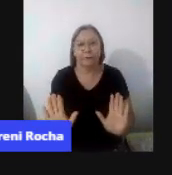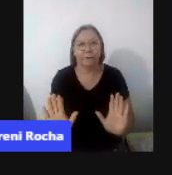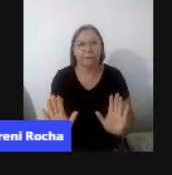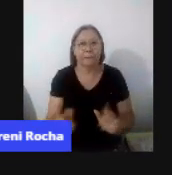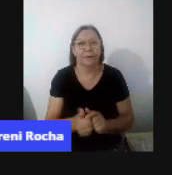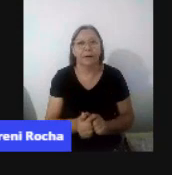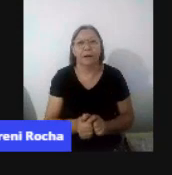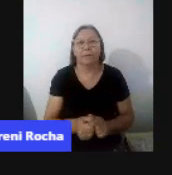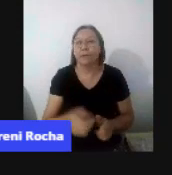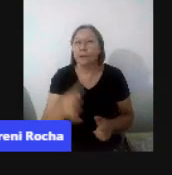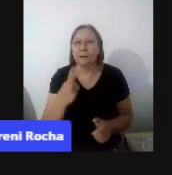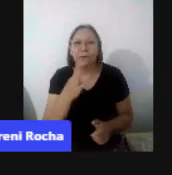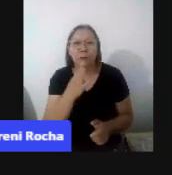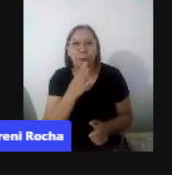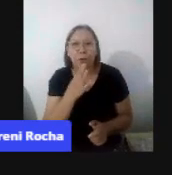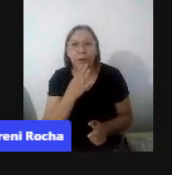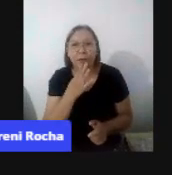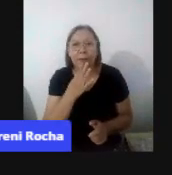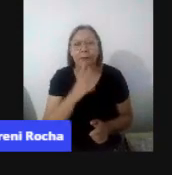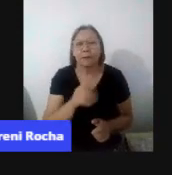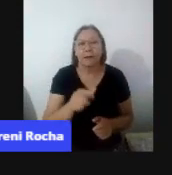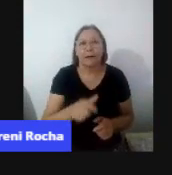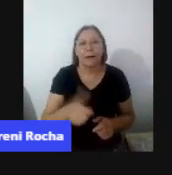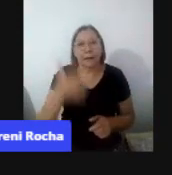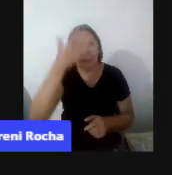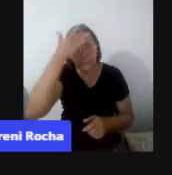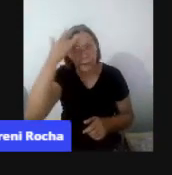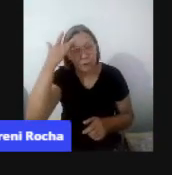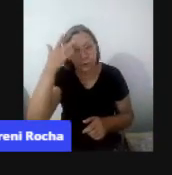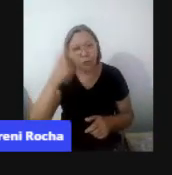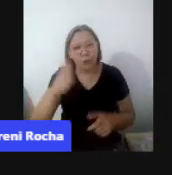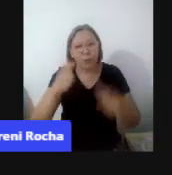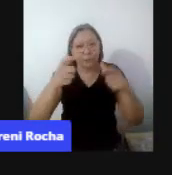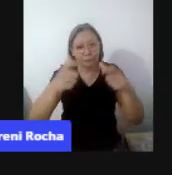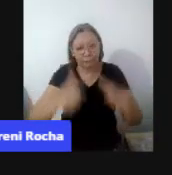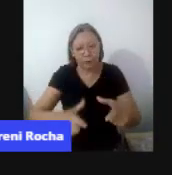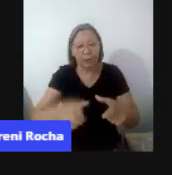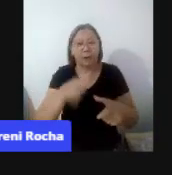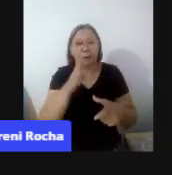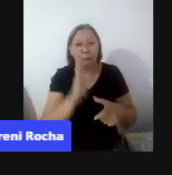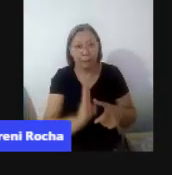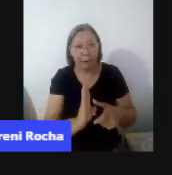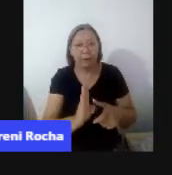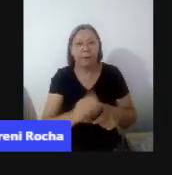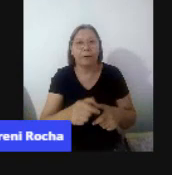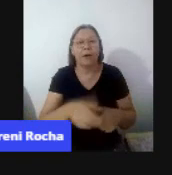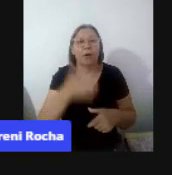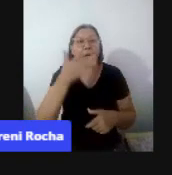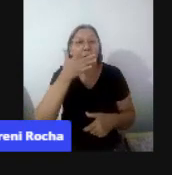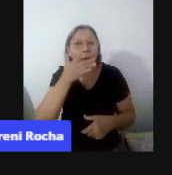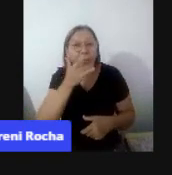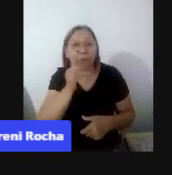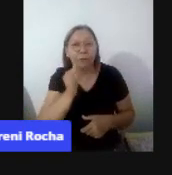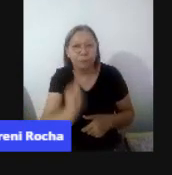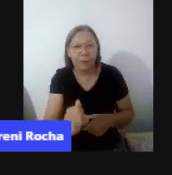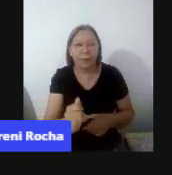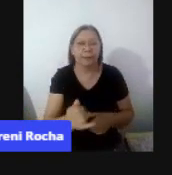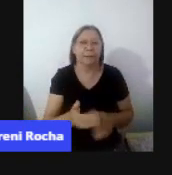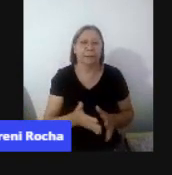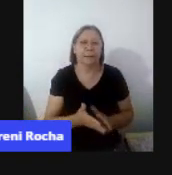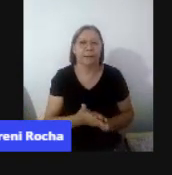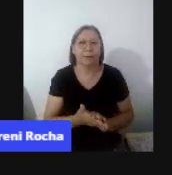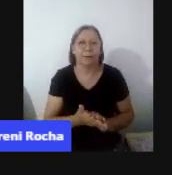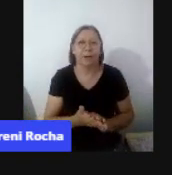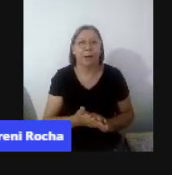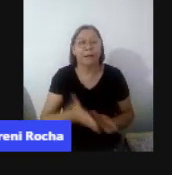conhecem a população, os alunos, os pais. Essa é a melhor maneira de ser assim,